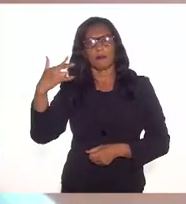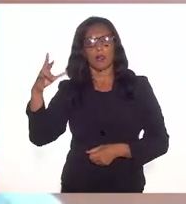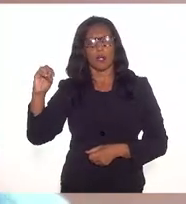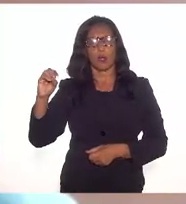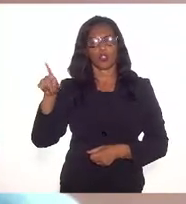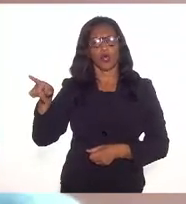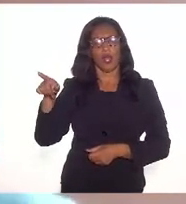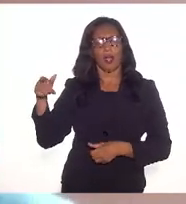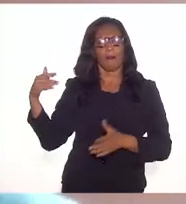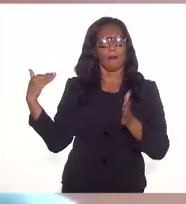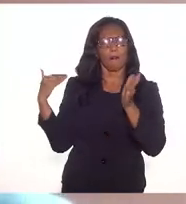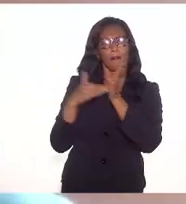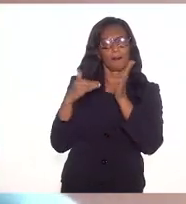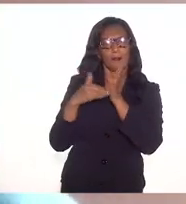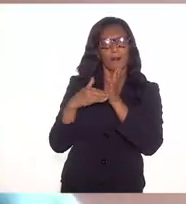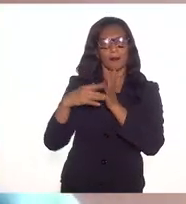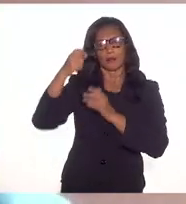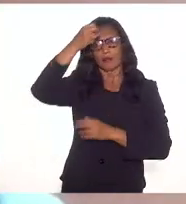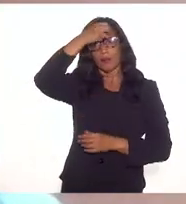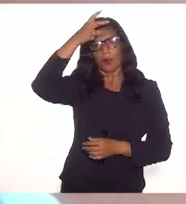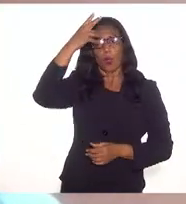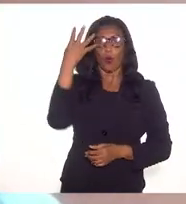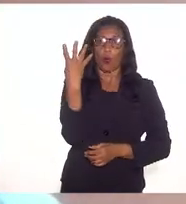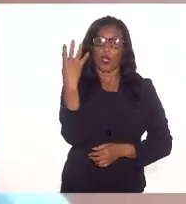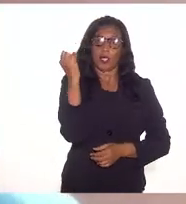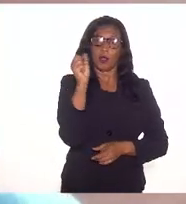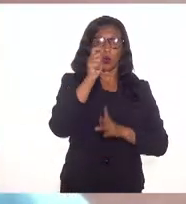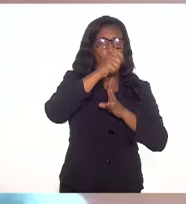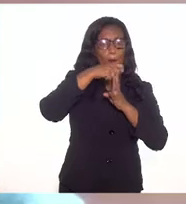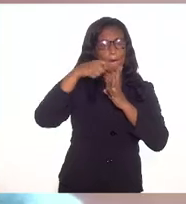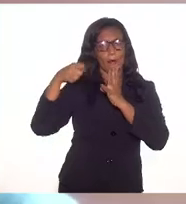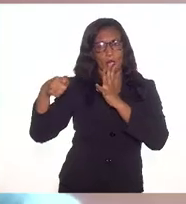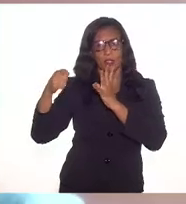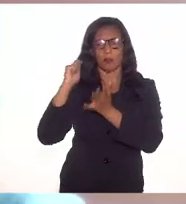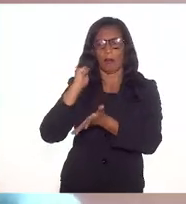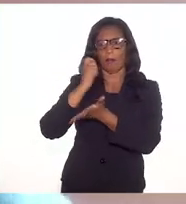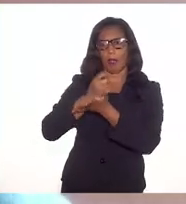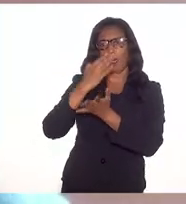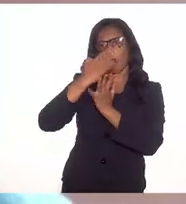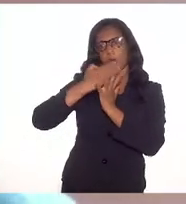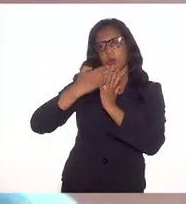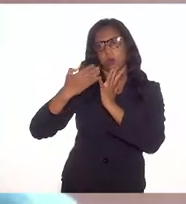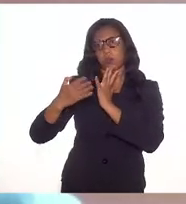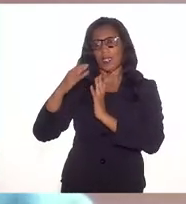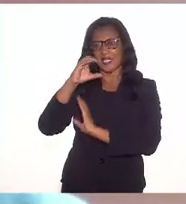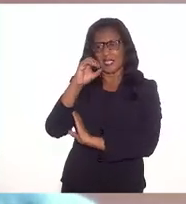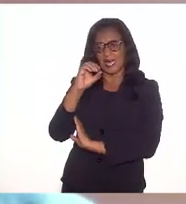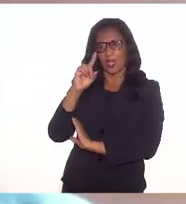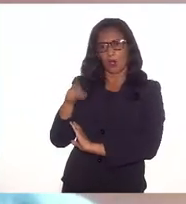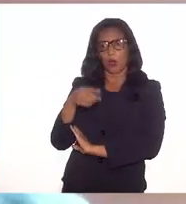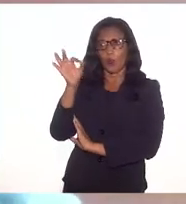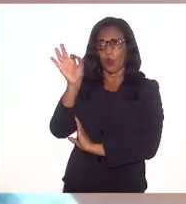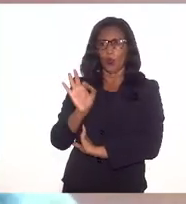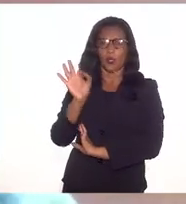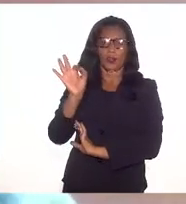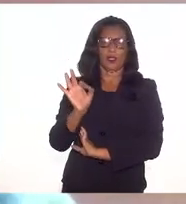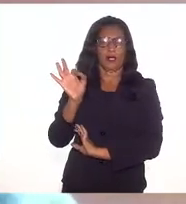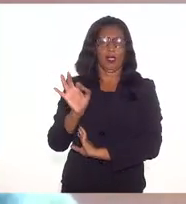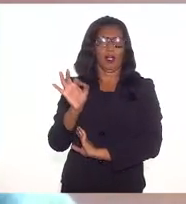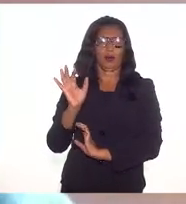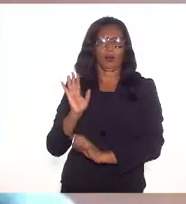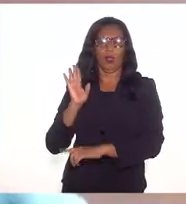prazo definido pela prefeitura foi de 48 meses com até 12 meses de carência e a taxa lá é a partir de 0%, com crédito limite